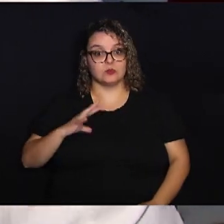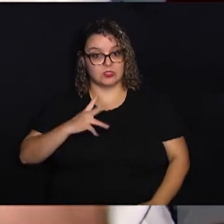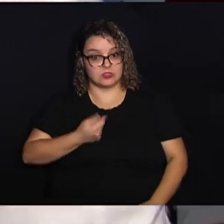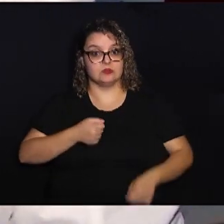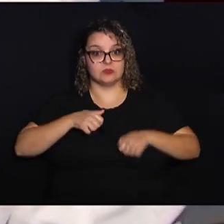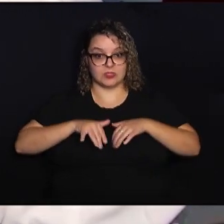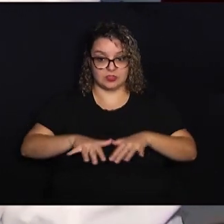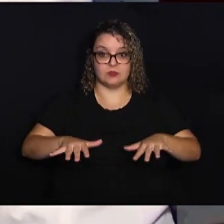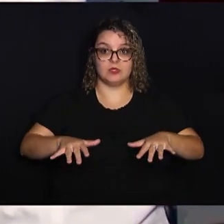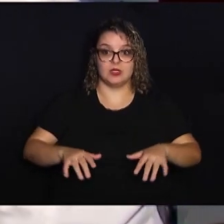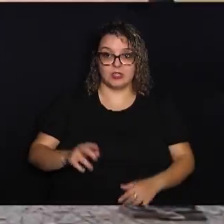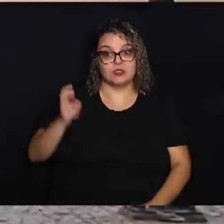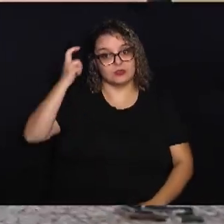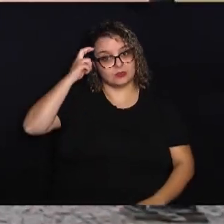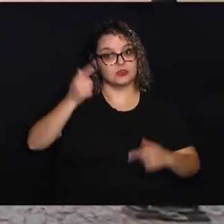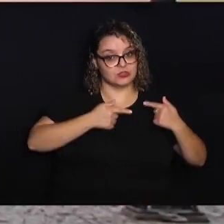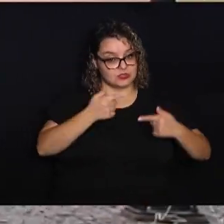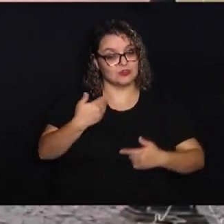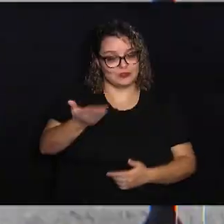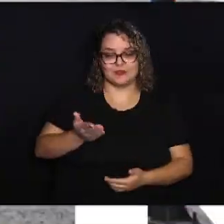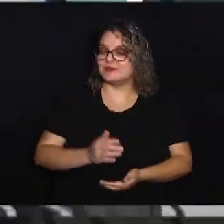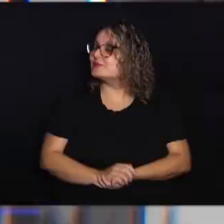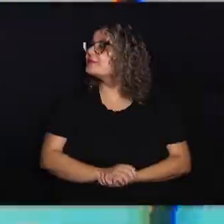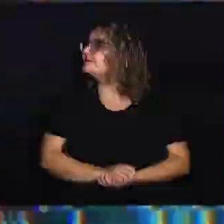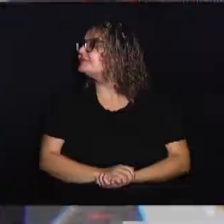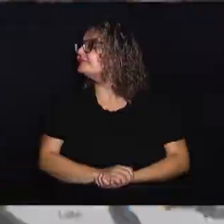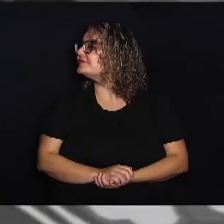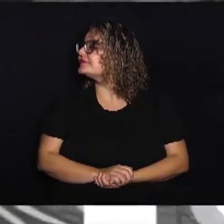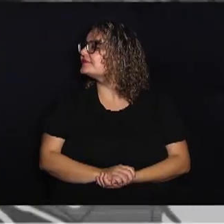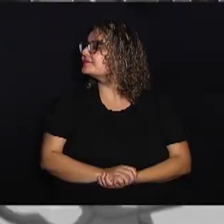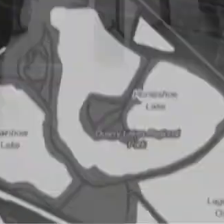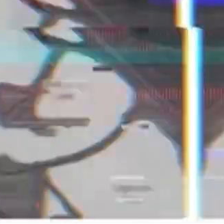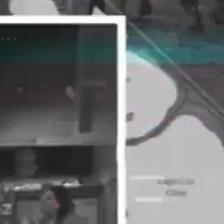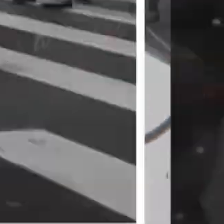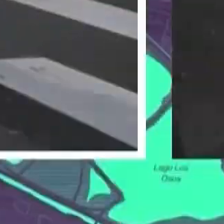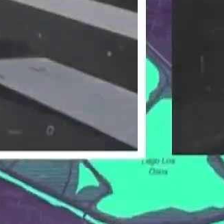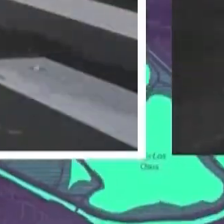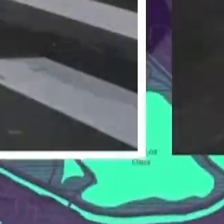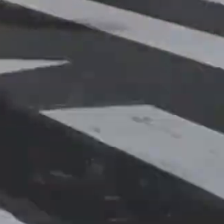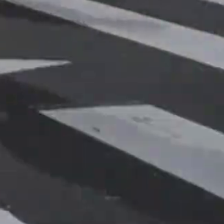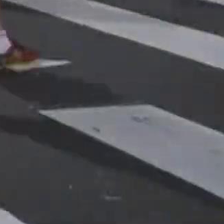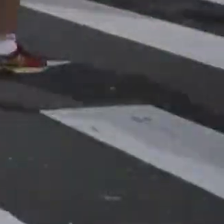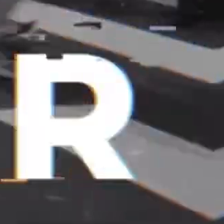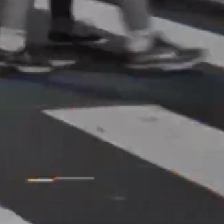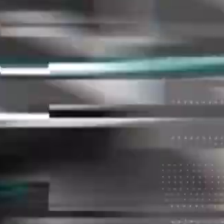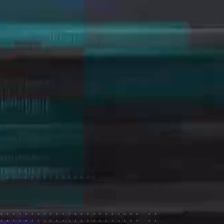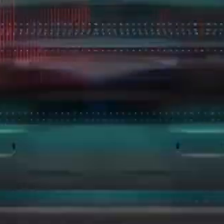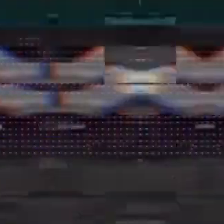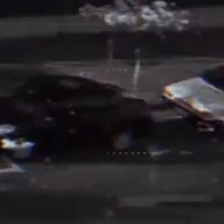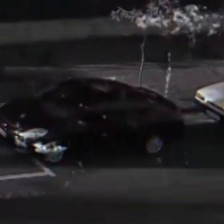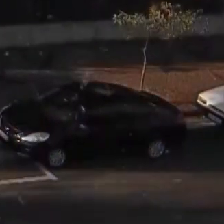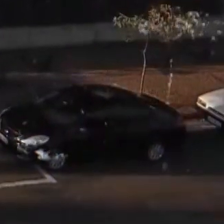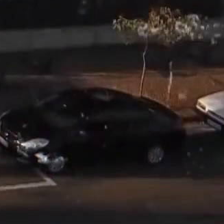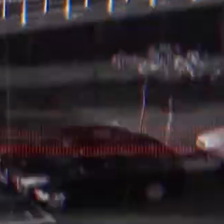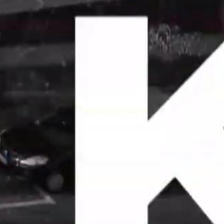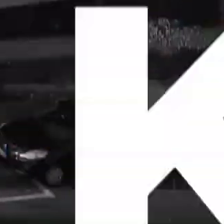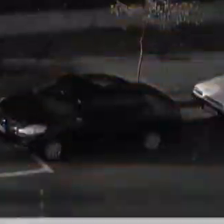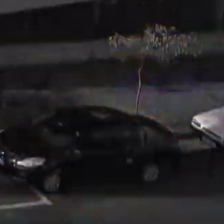como explica o vereador Paulo Haddad, que é o líder de governo aqui no Legislativo. Outra proposição aprovada